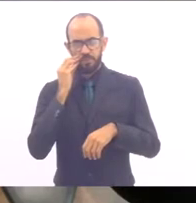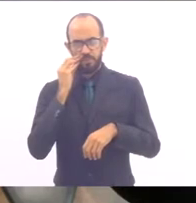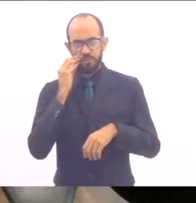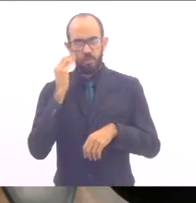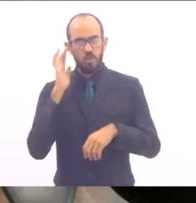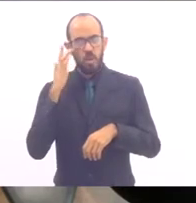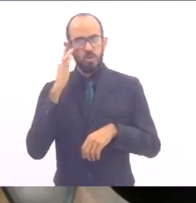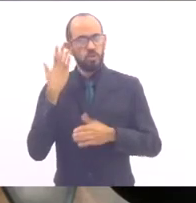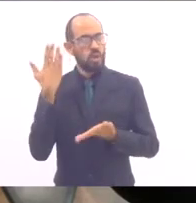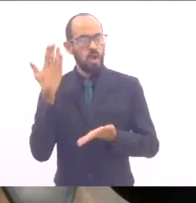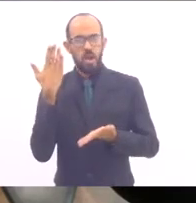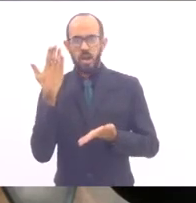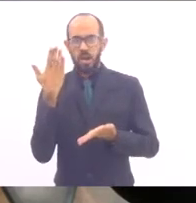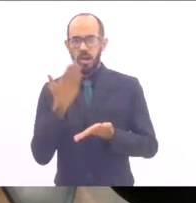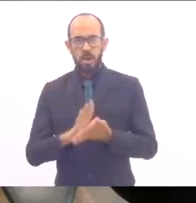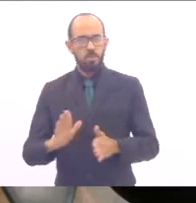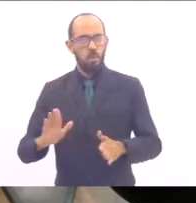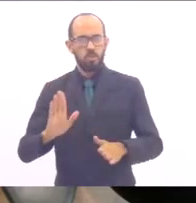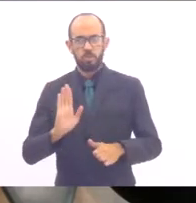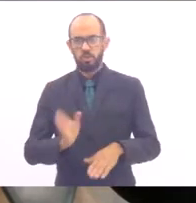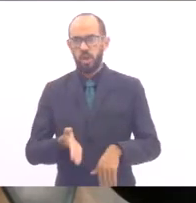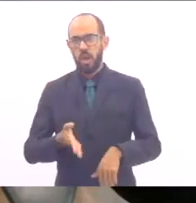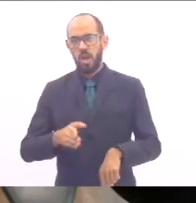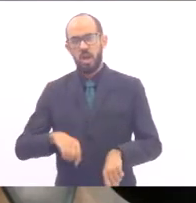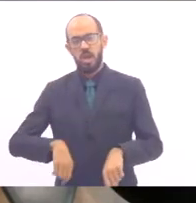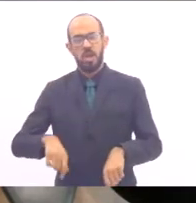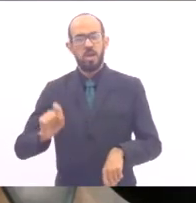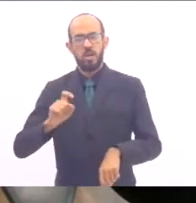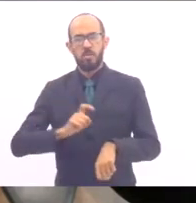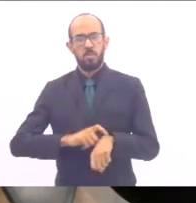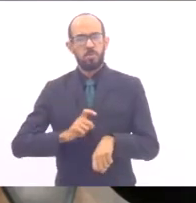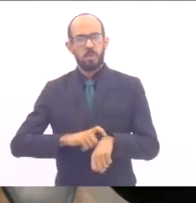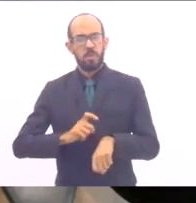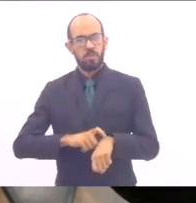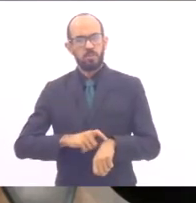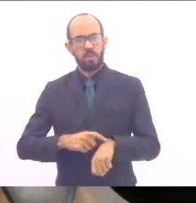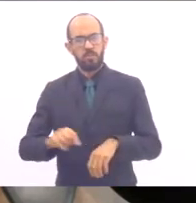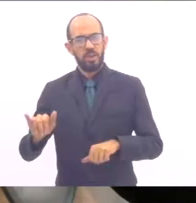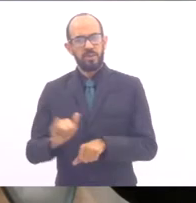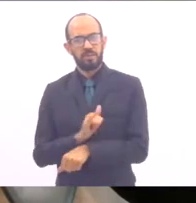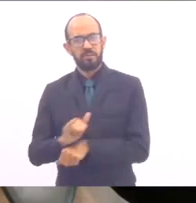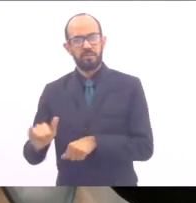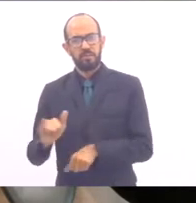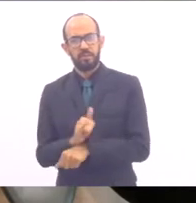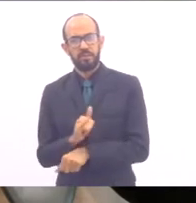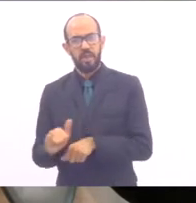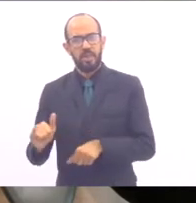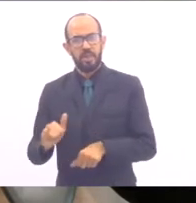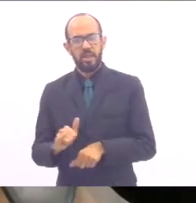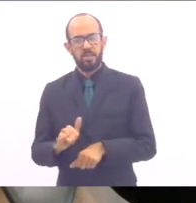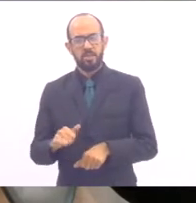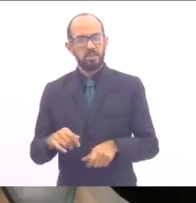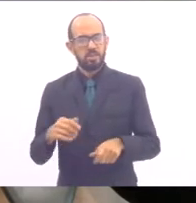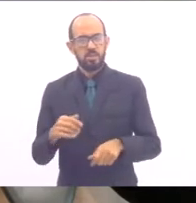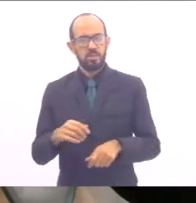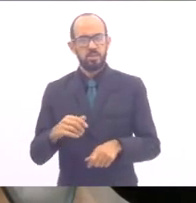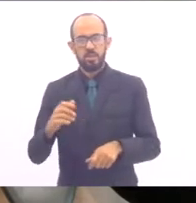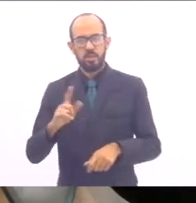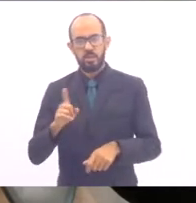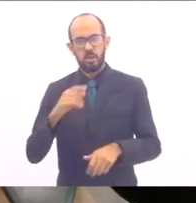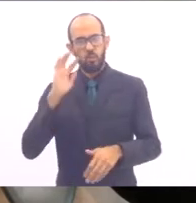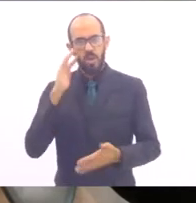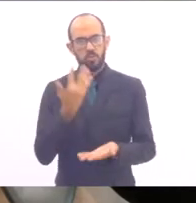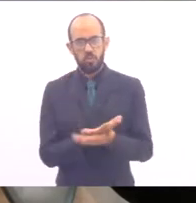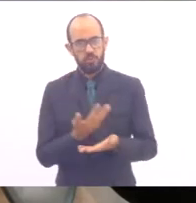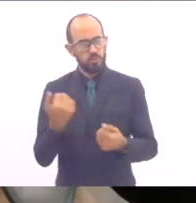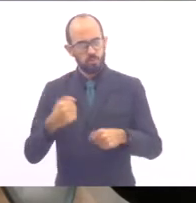já margem para medidas indutivas. Né? A gente tem que buscar formas mais diretas, concretas, para que